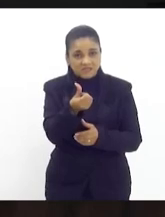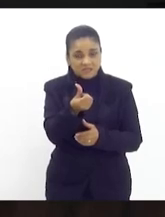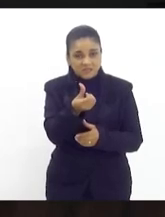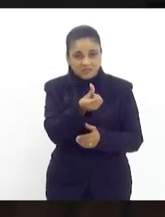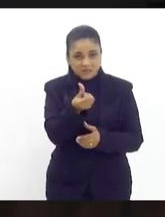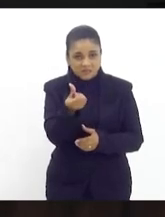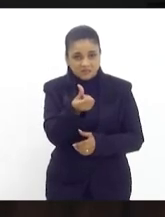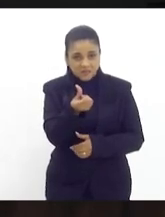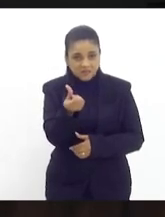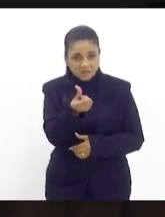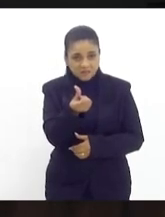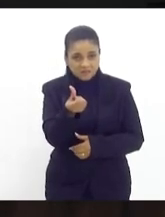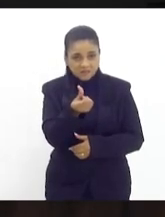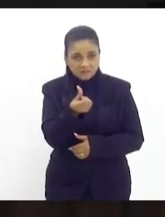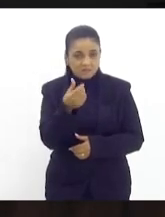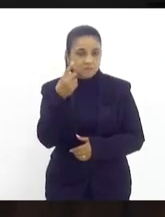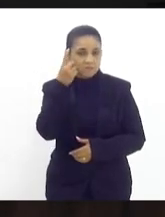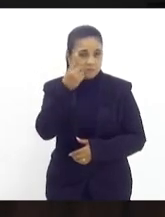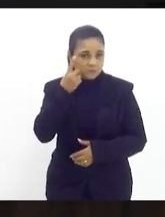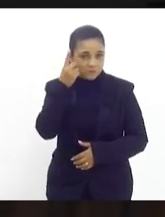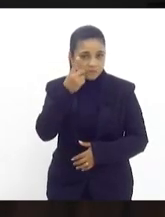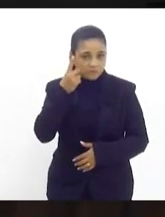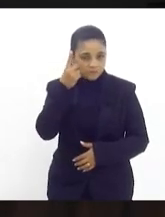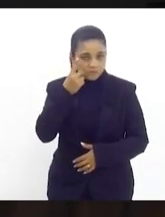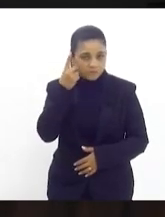66 colegas deputados.